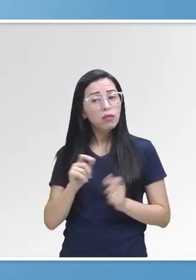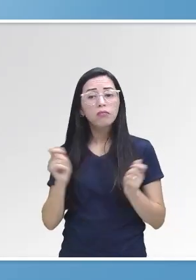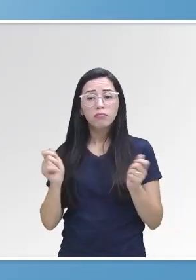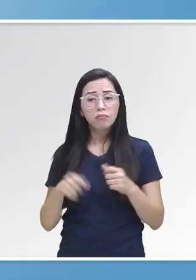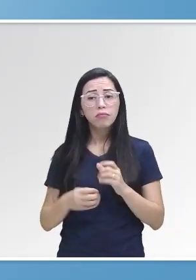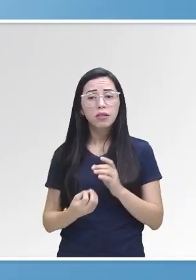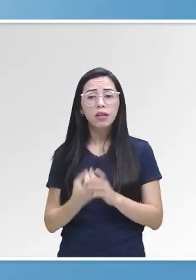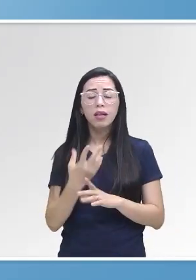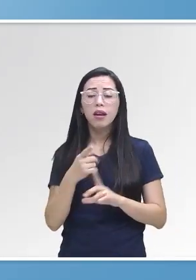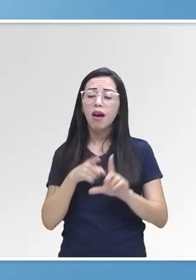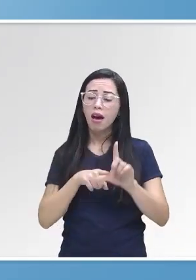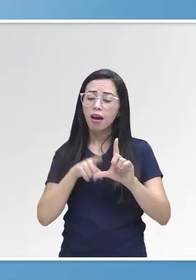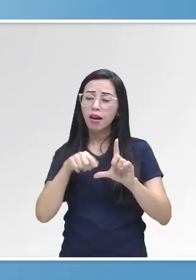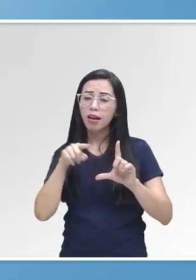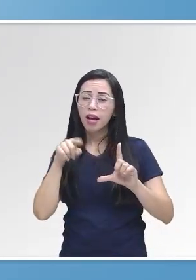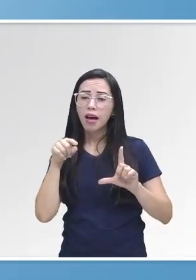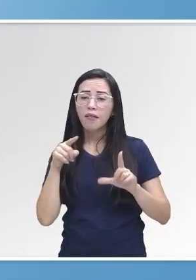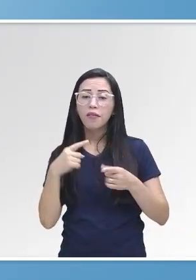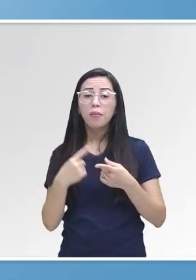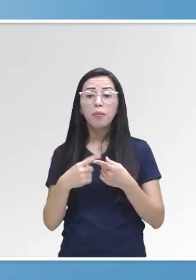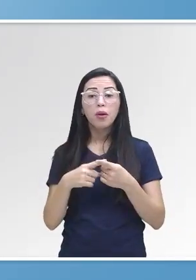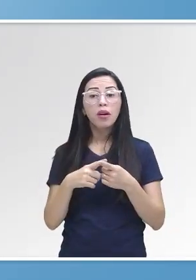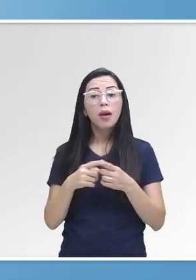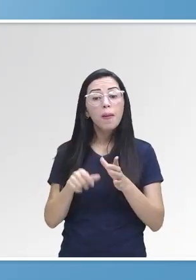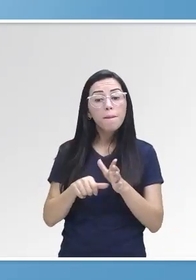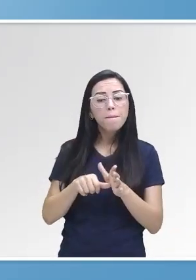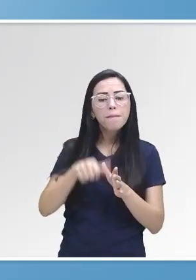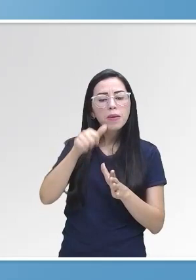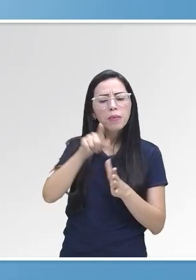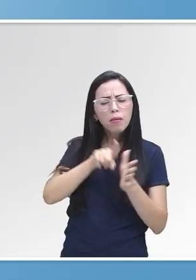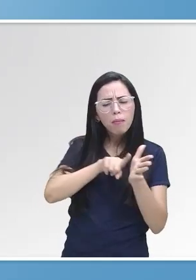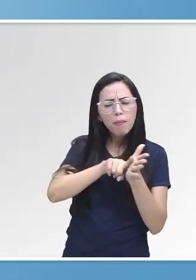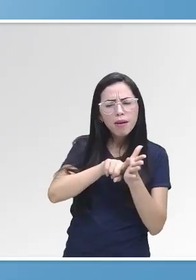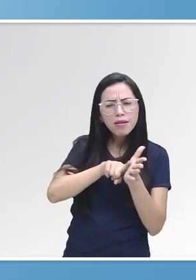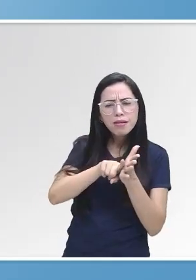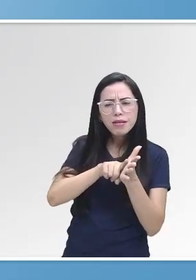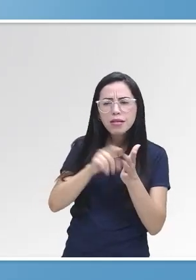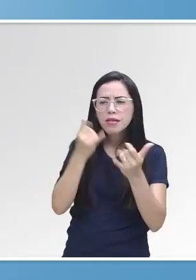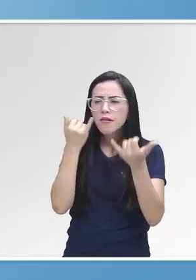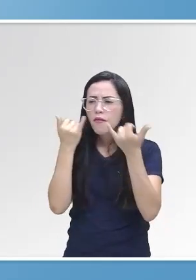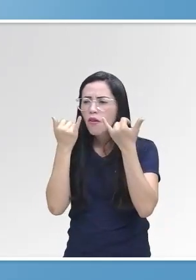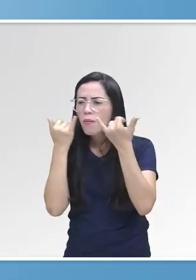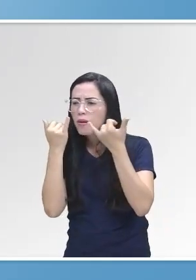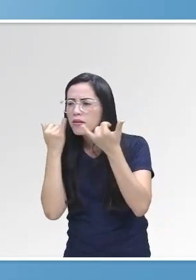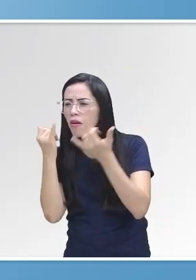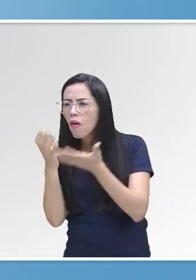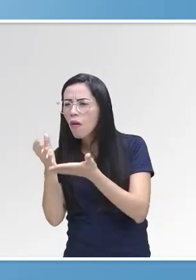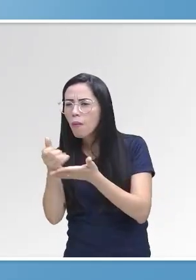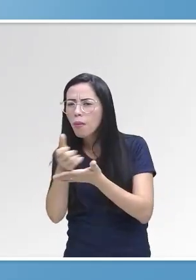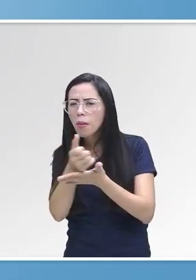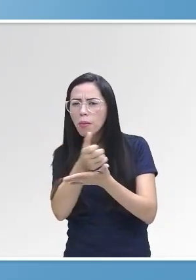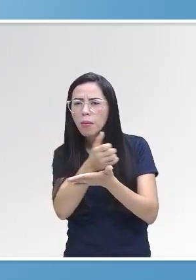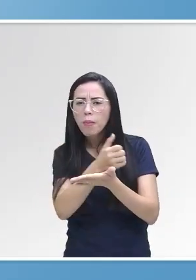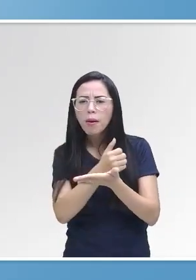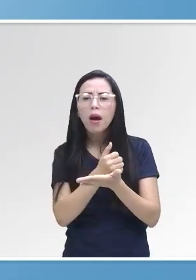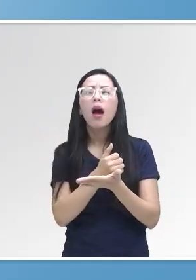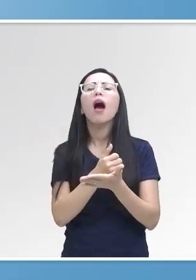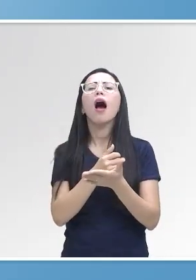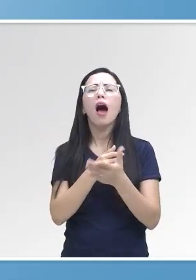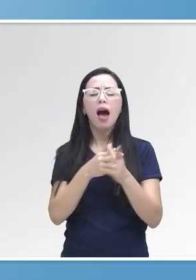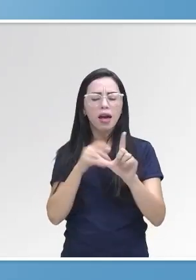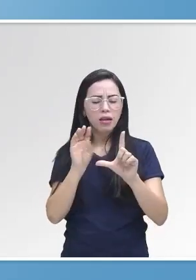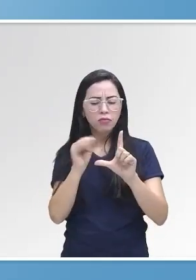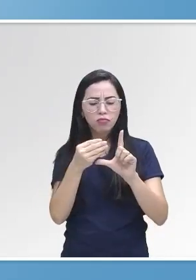porque porque vocês vão tá fazendo uma pesquisa do que um mais gosto outro mais gosta porque os nossos gostos são